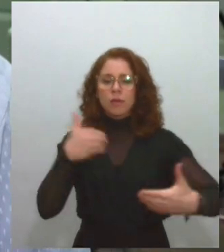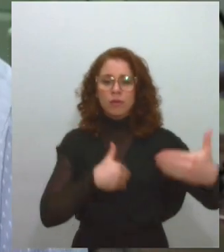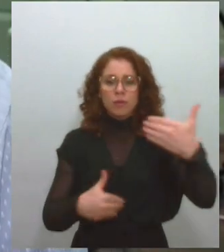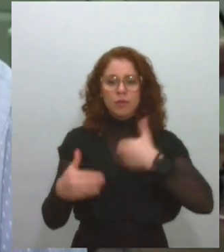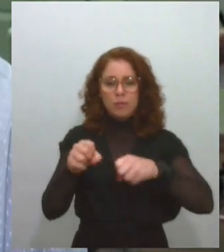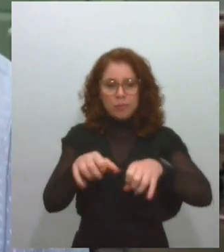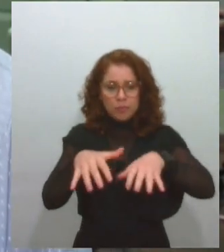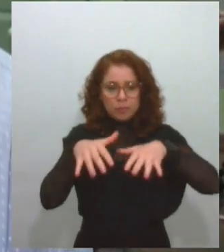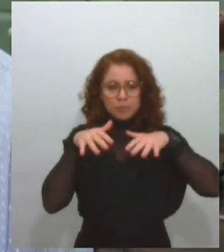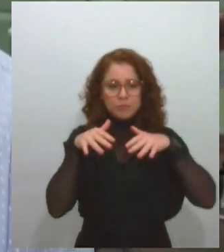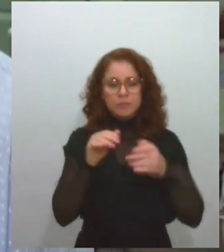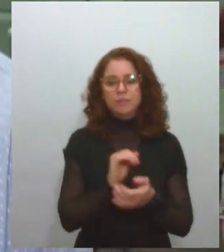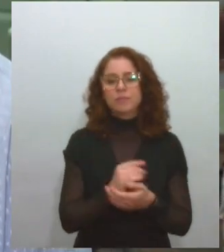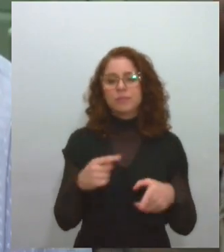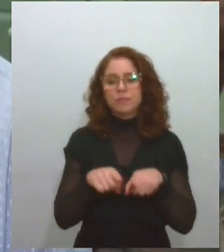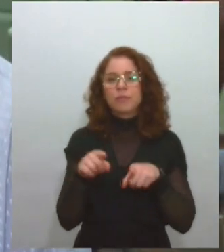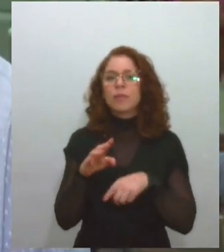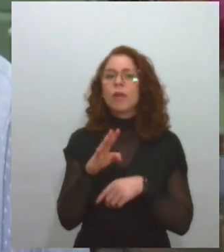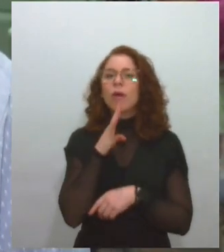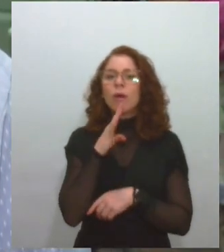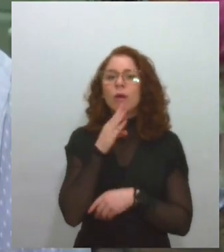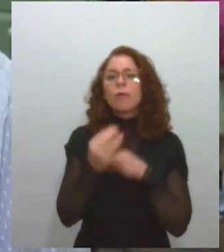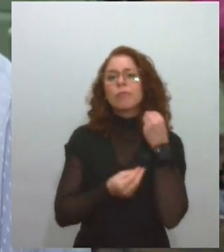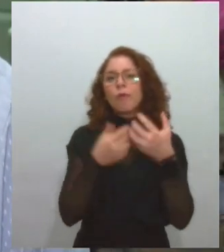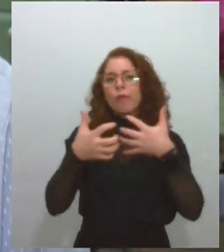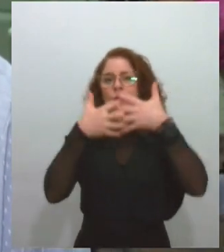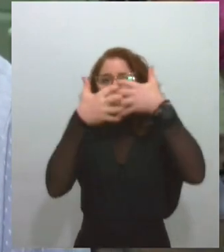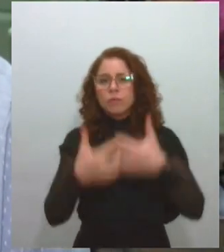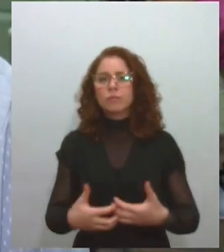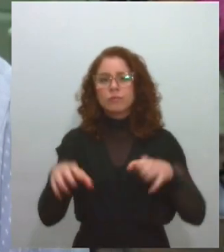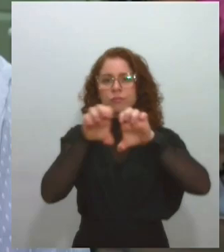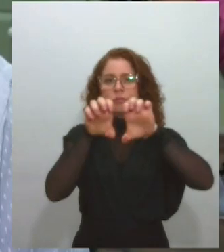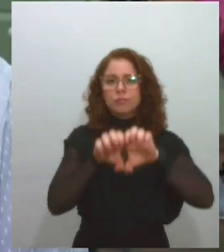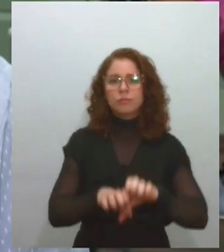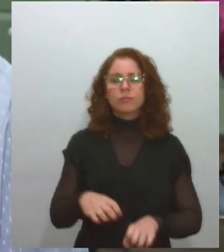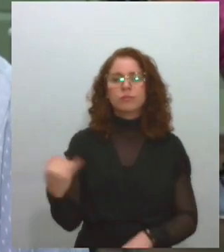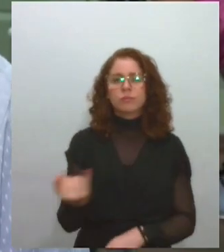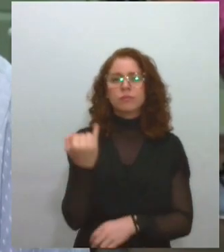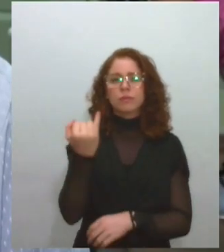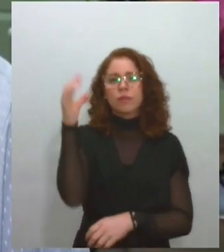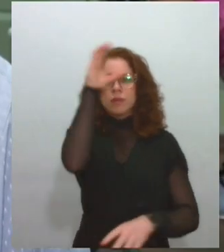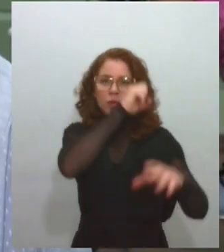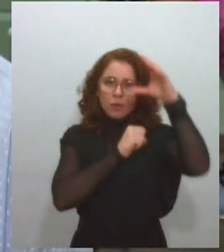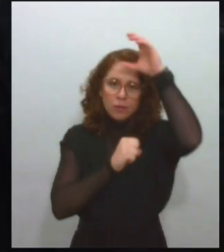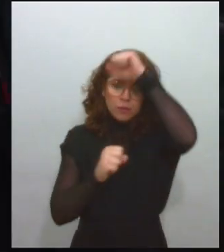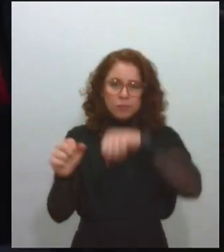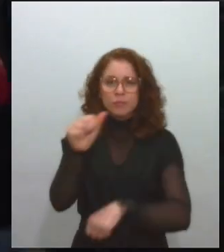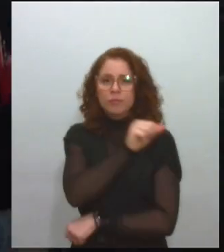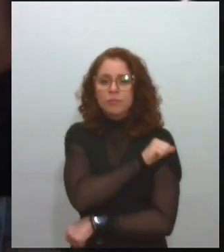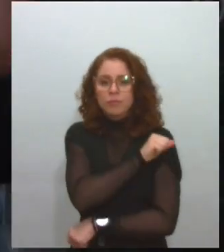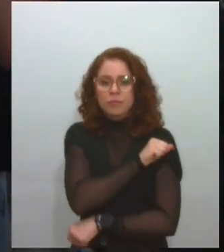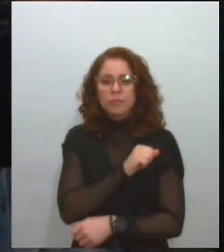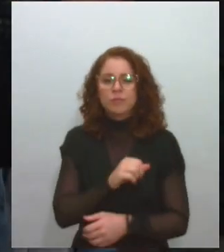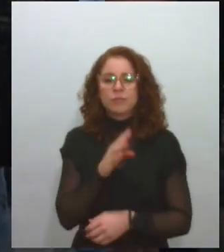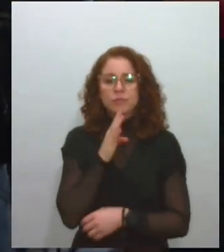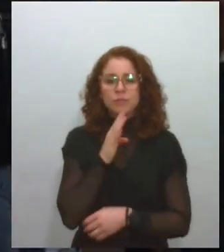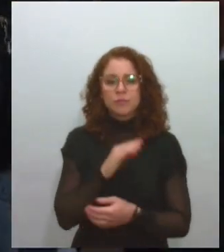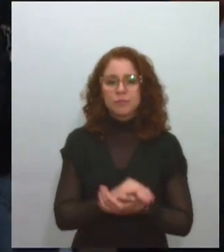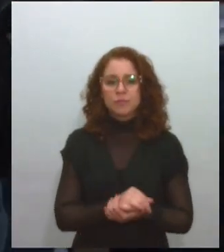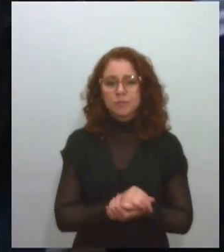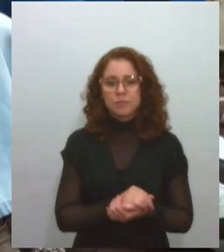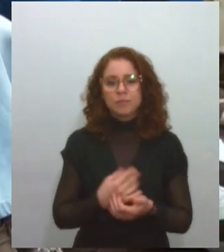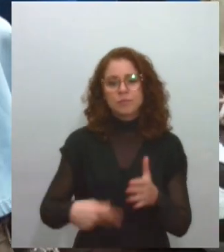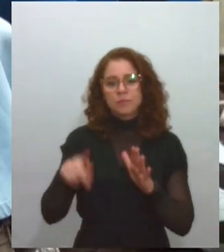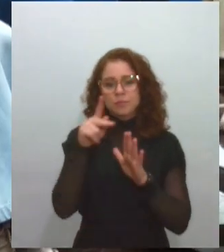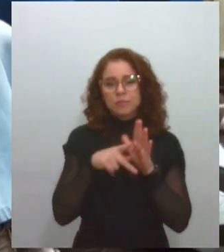a estrutura, e isso é fundamental no aprendizado dos alunos, de quem conhece. O projeto Visita à Casa